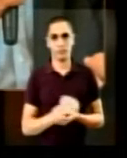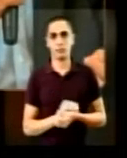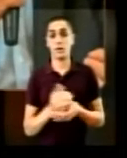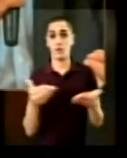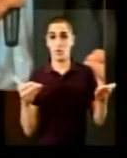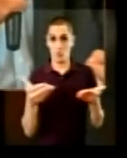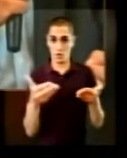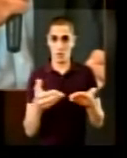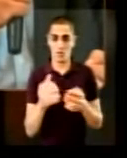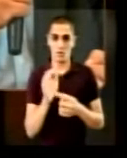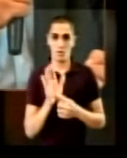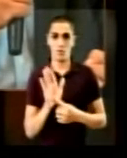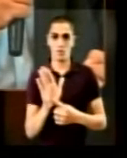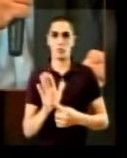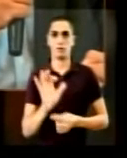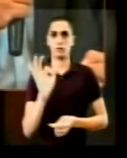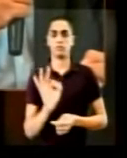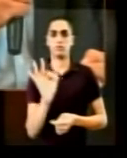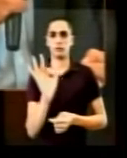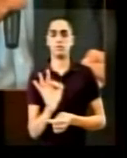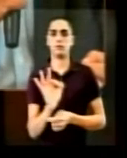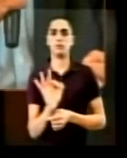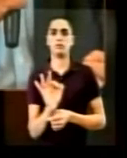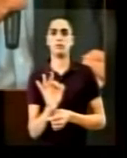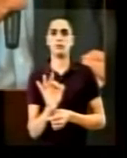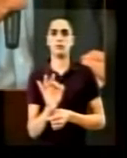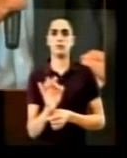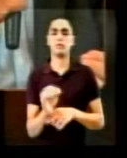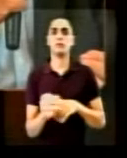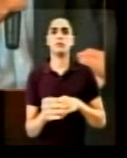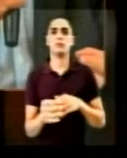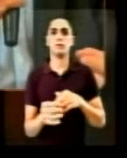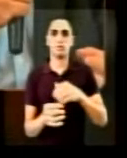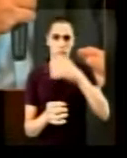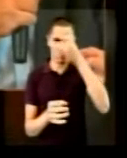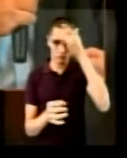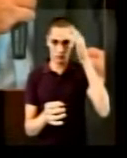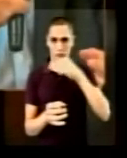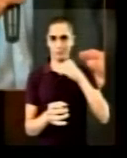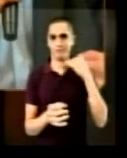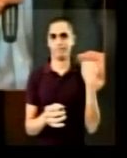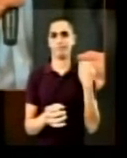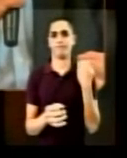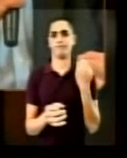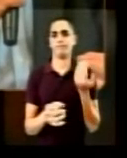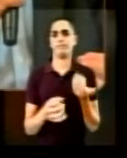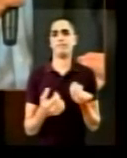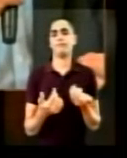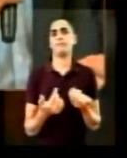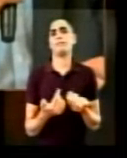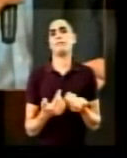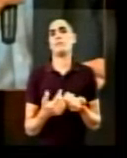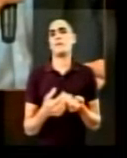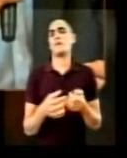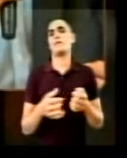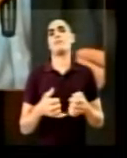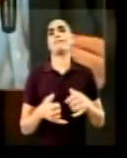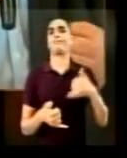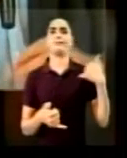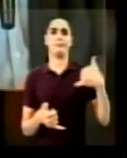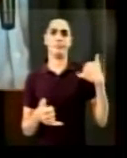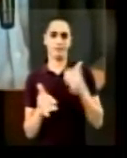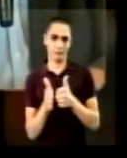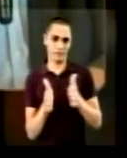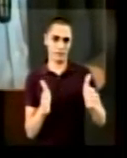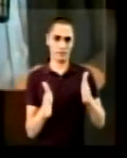de mortalidade por 10 mil habitantes por faixa de idade. Quando você pega a faixa